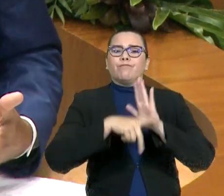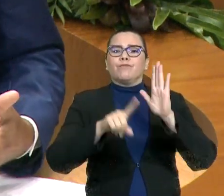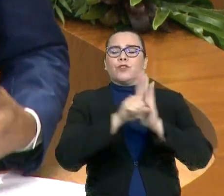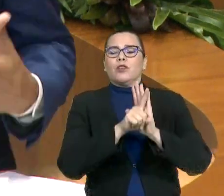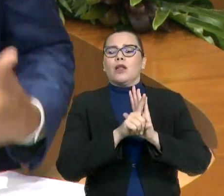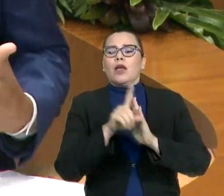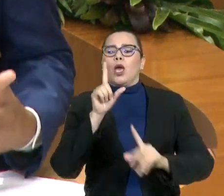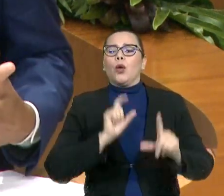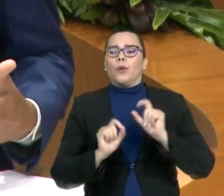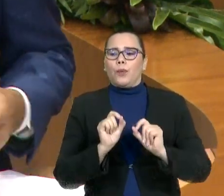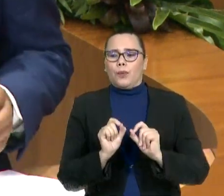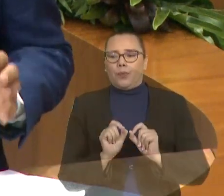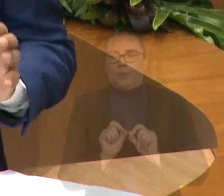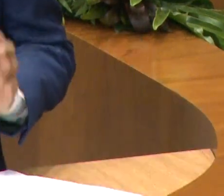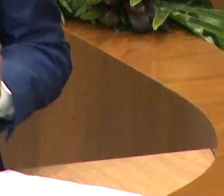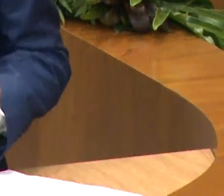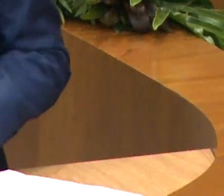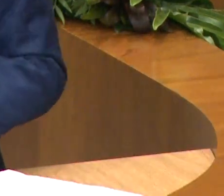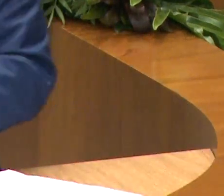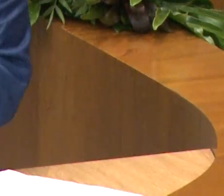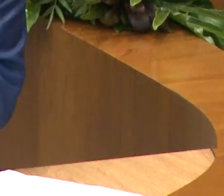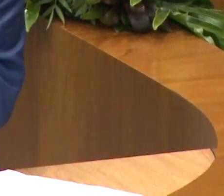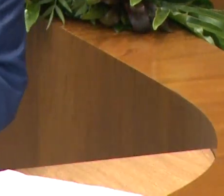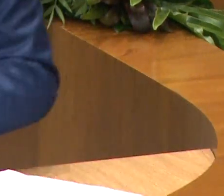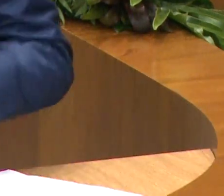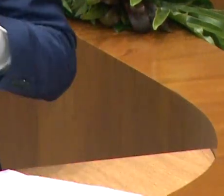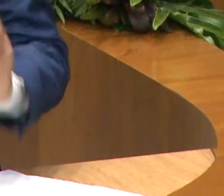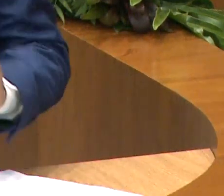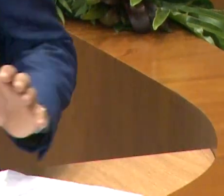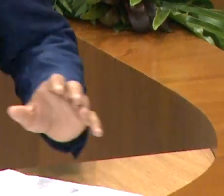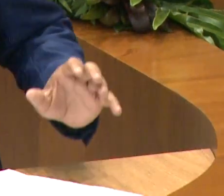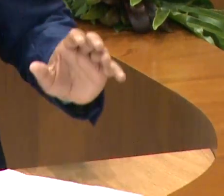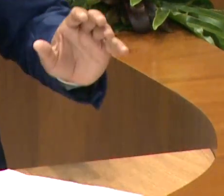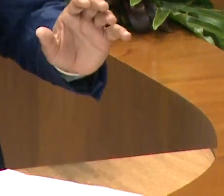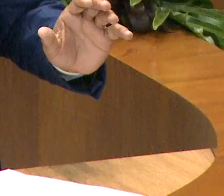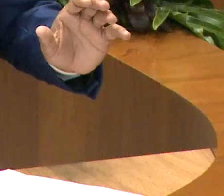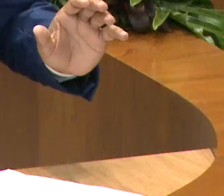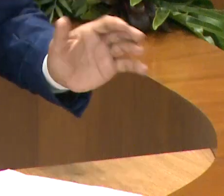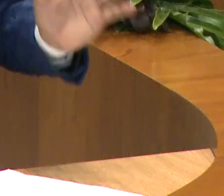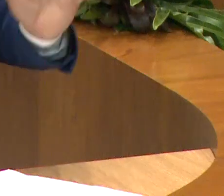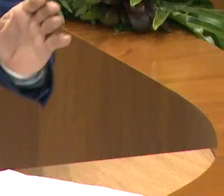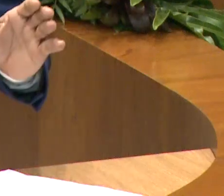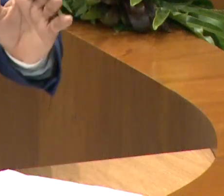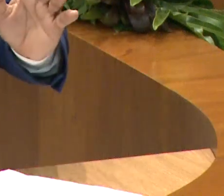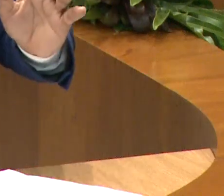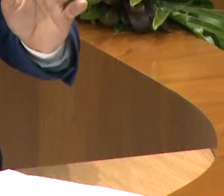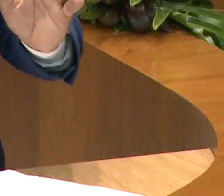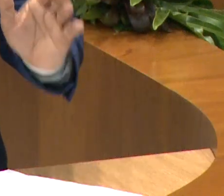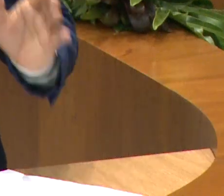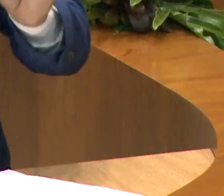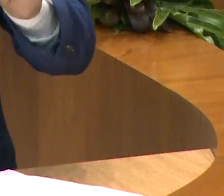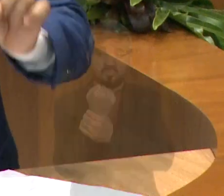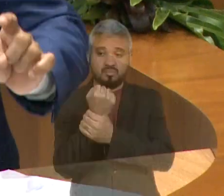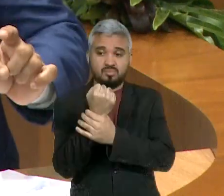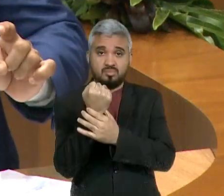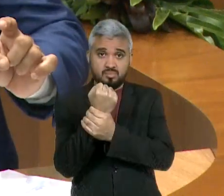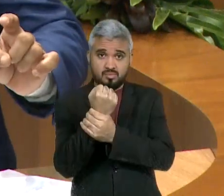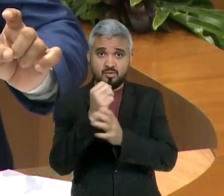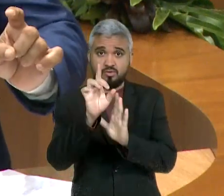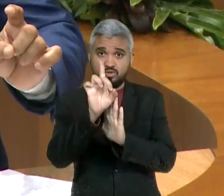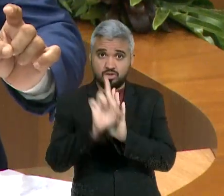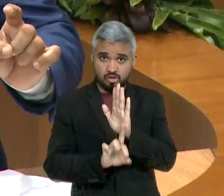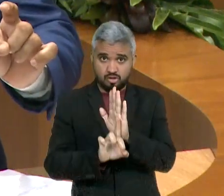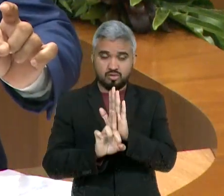garantir os direitos dos corretores de imóveis. Como, por exemplo, que os cartórios possam